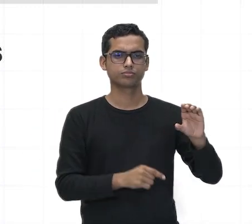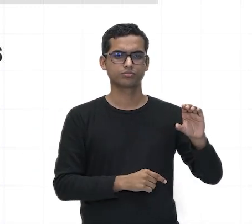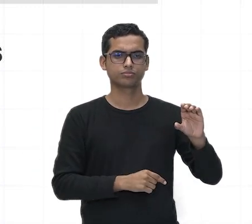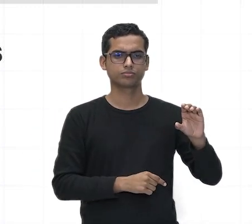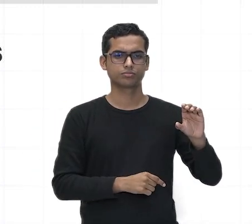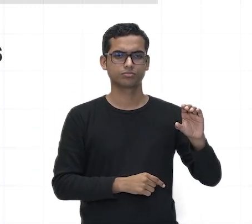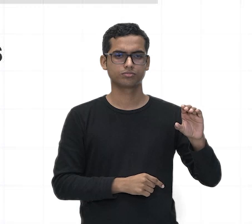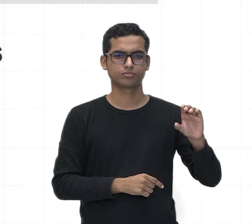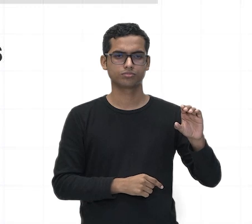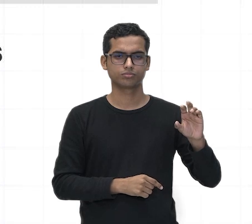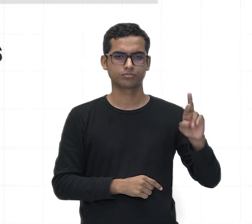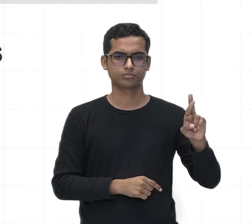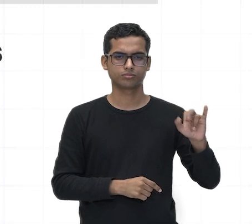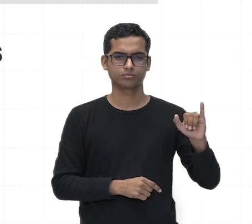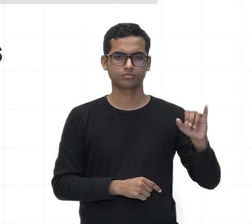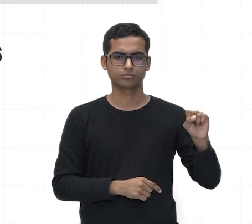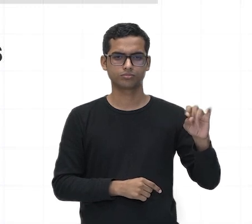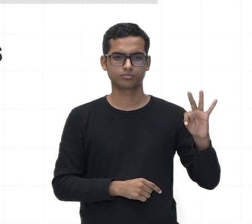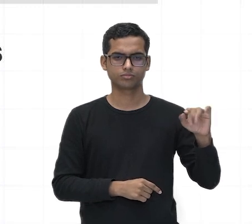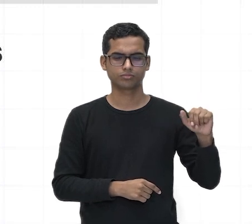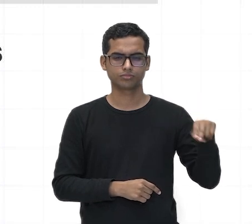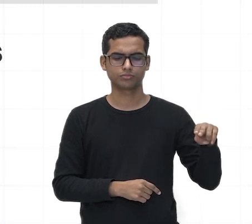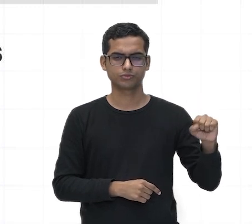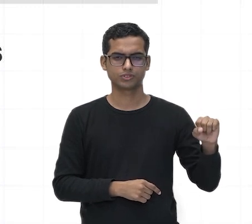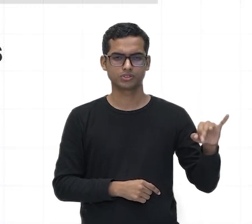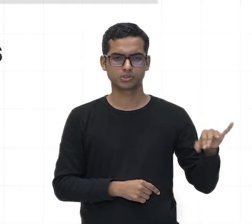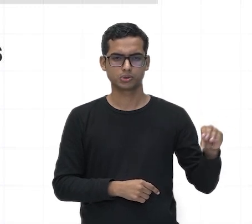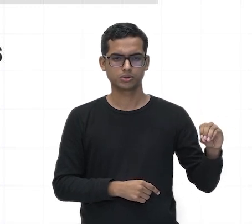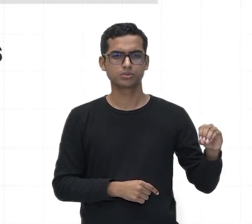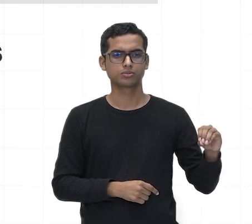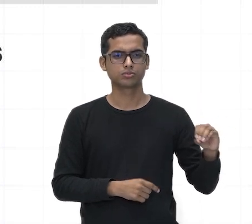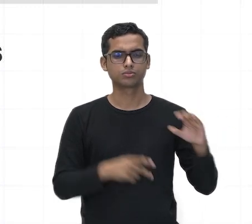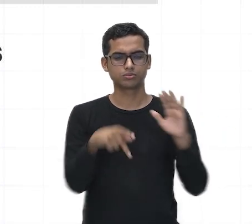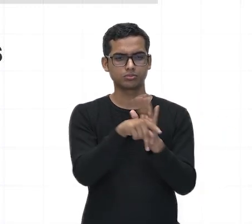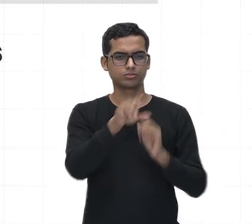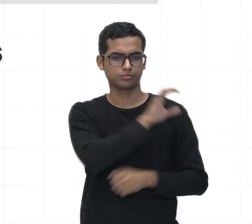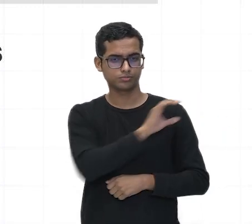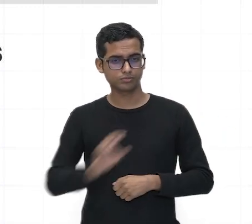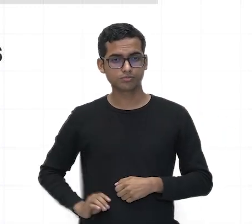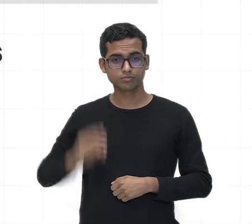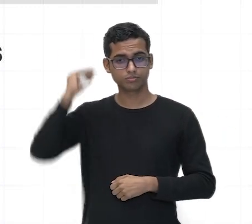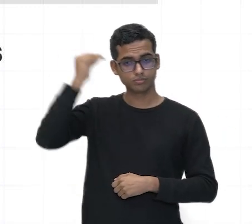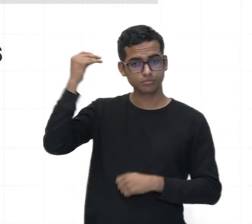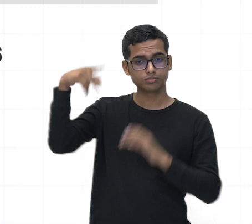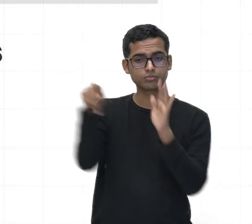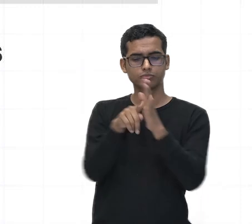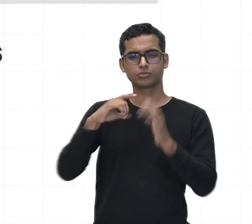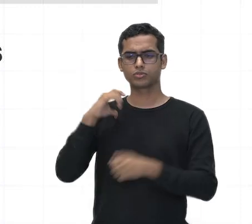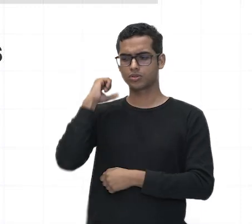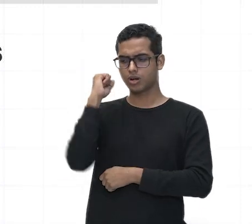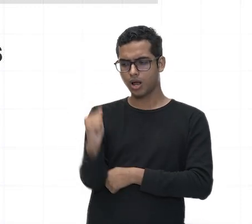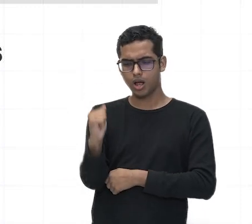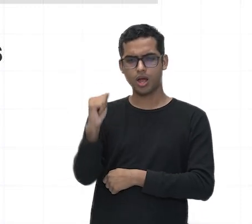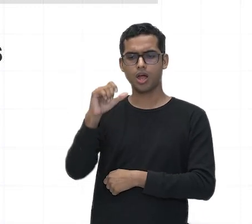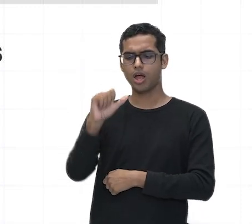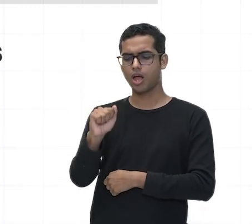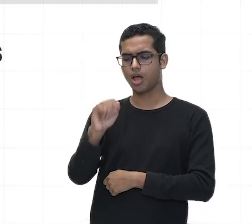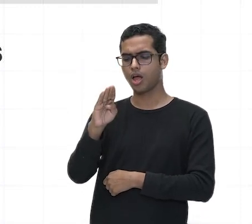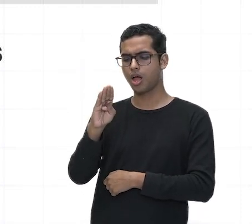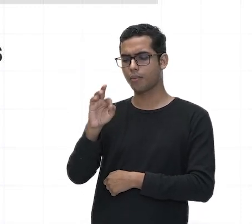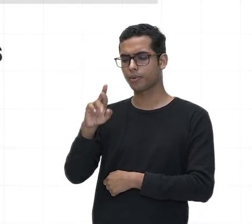são religiões que nascem da experiência religiosa de Abraão, e Na tradição escrita dessas